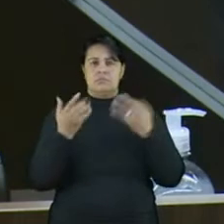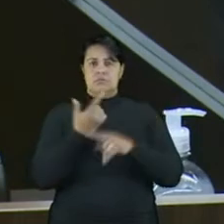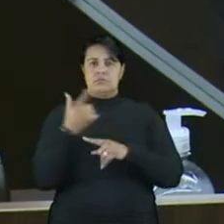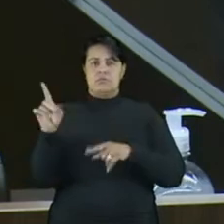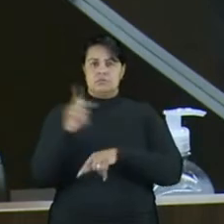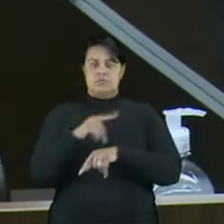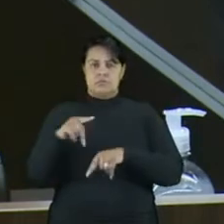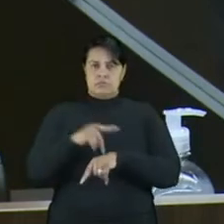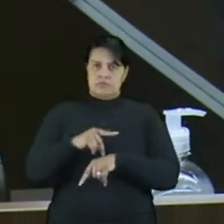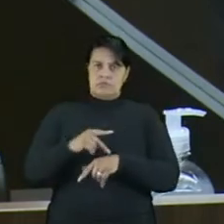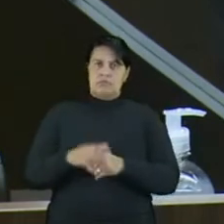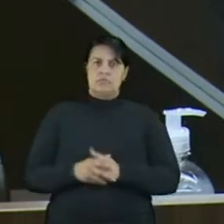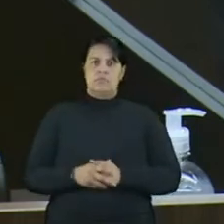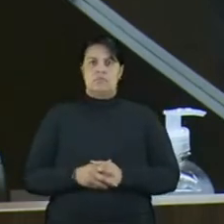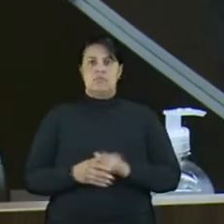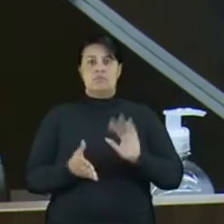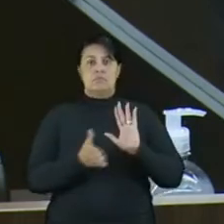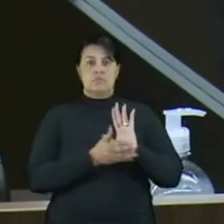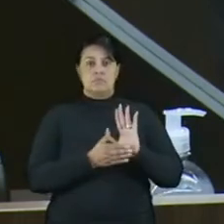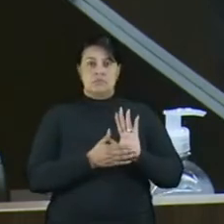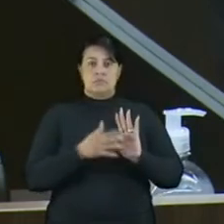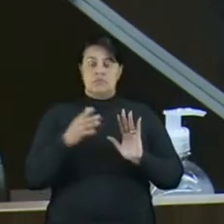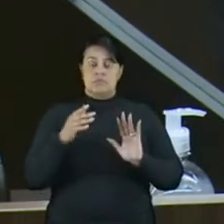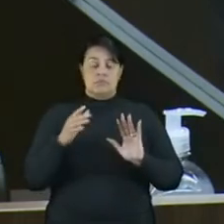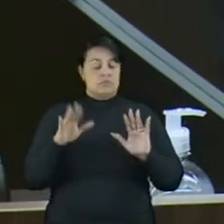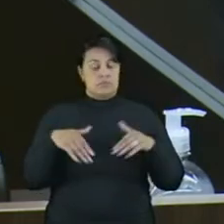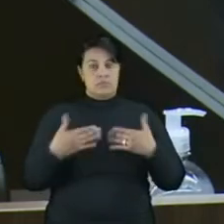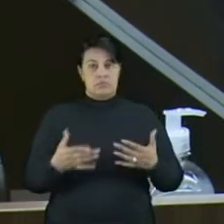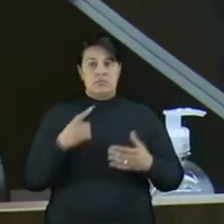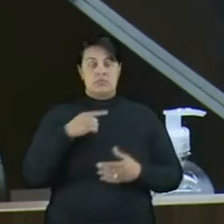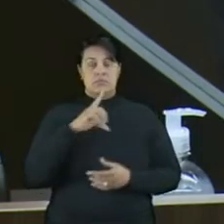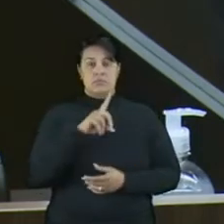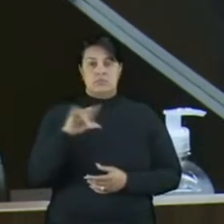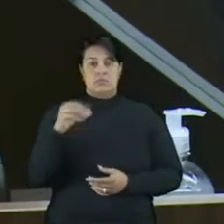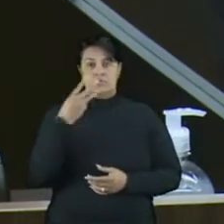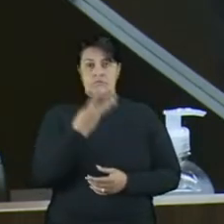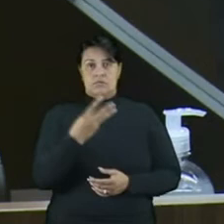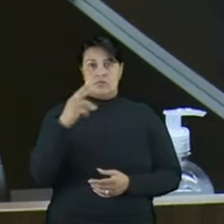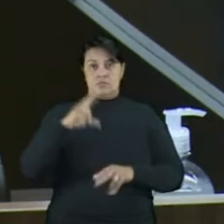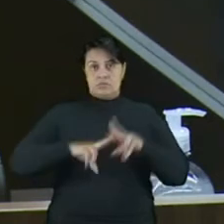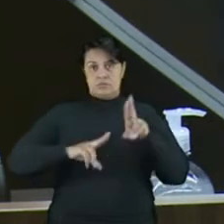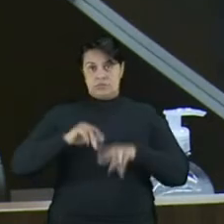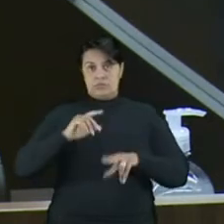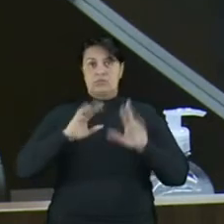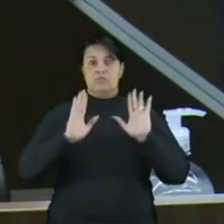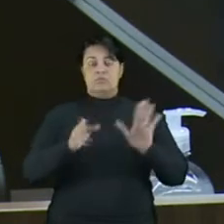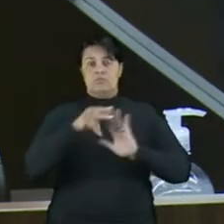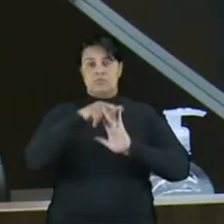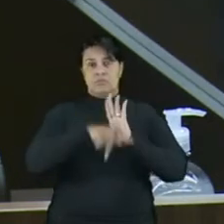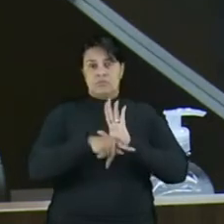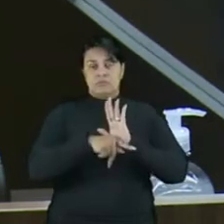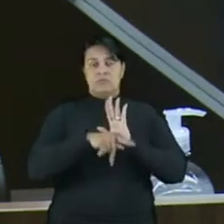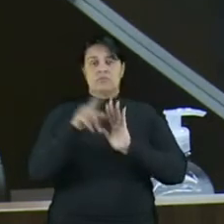países. A propósito, registro na data de 13 de 6 de 2022, foi editada a medida provisória